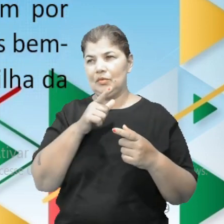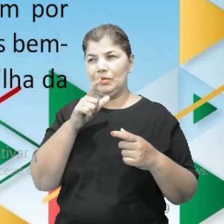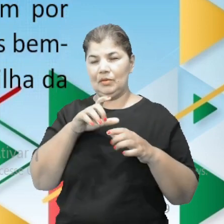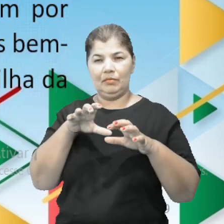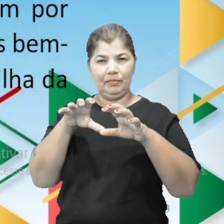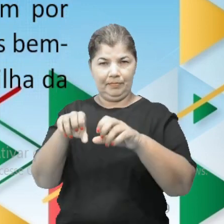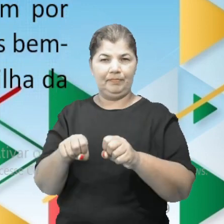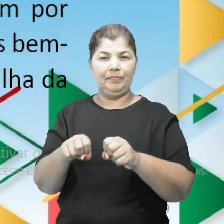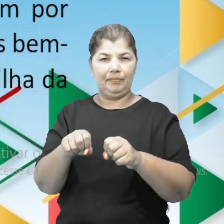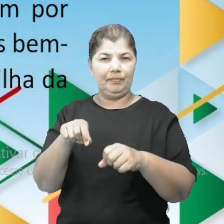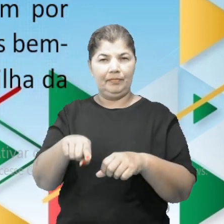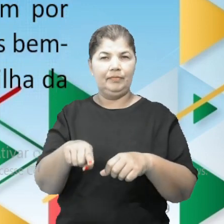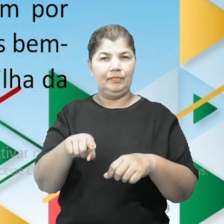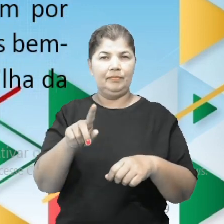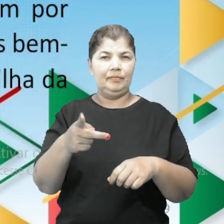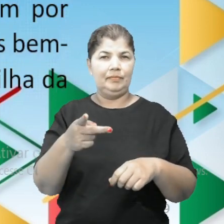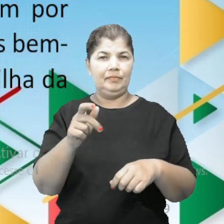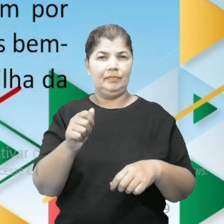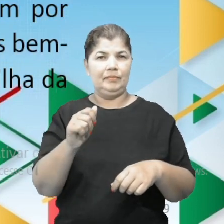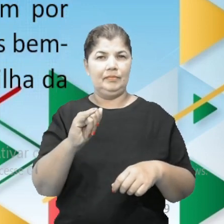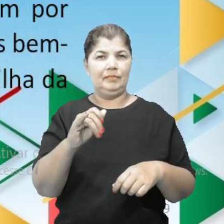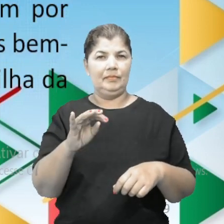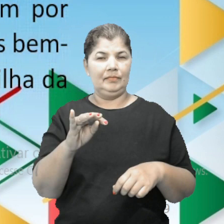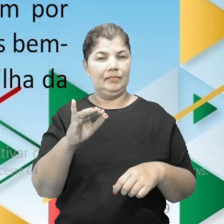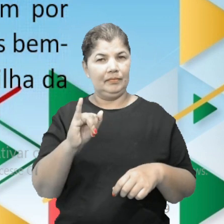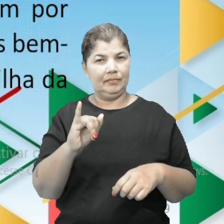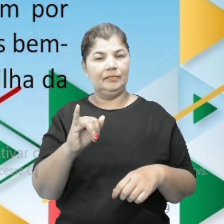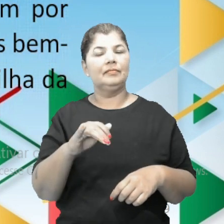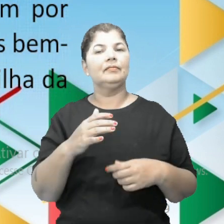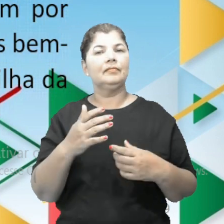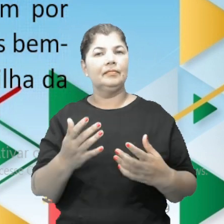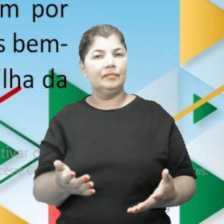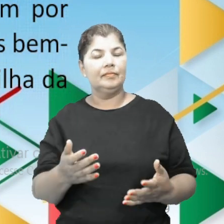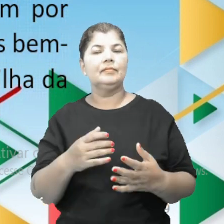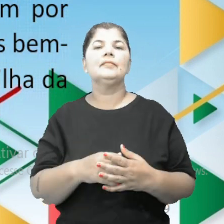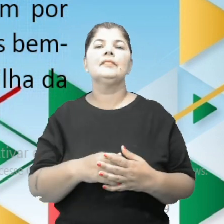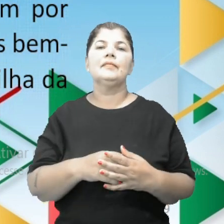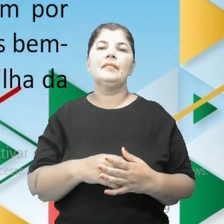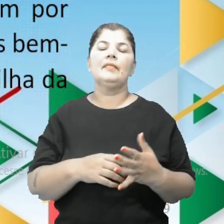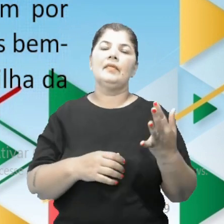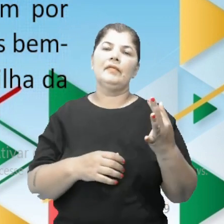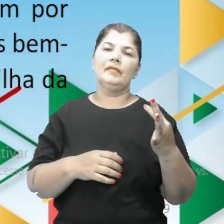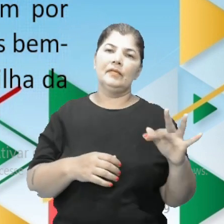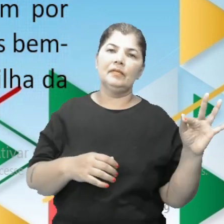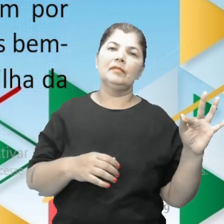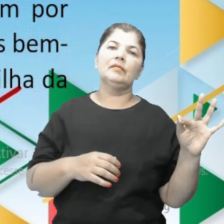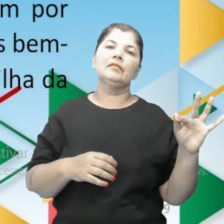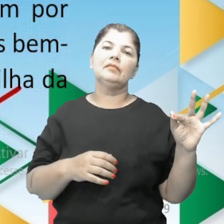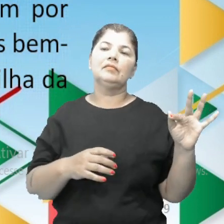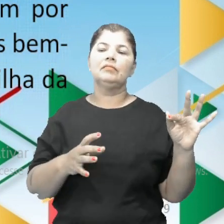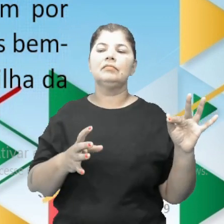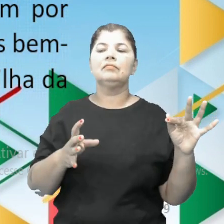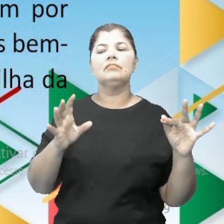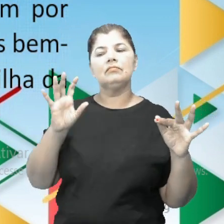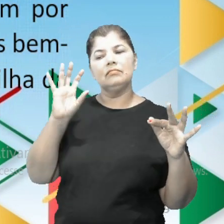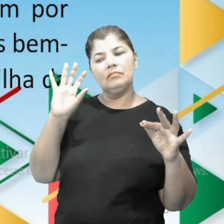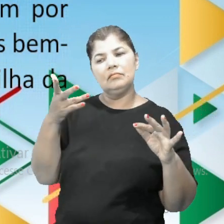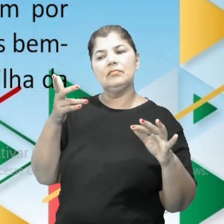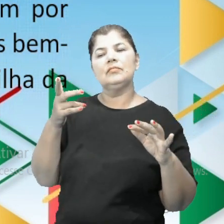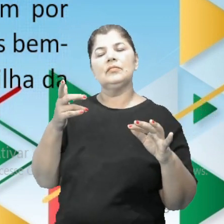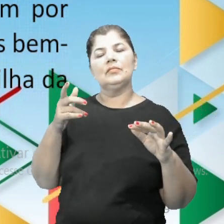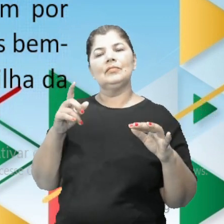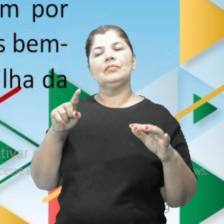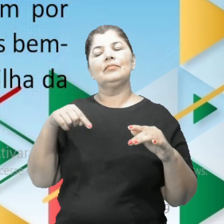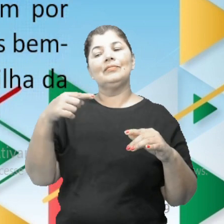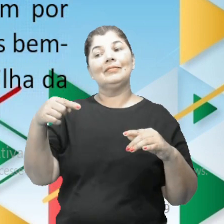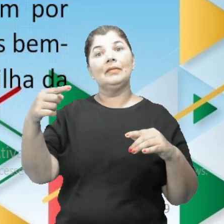Central. Então, na realidade, aí foi a França só reconheceu a sua independência 21 anos